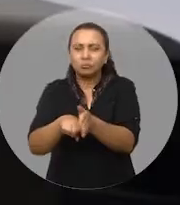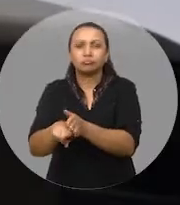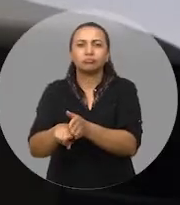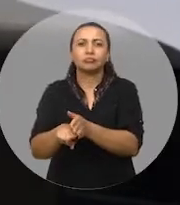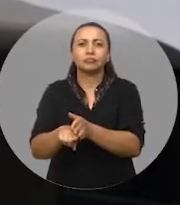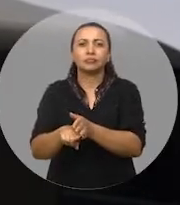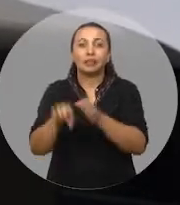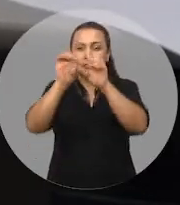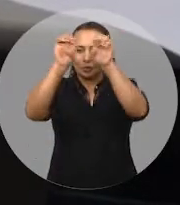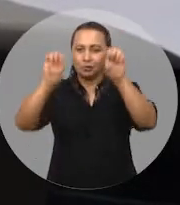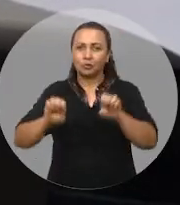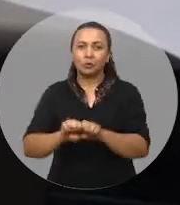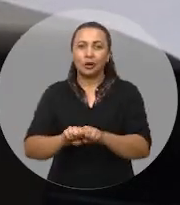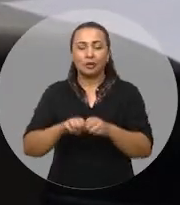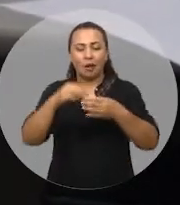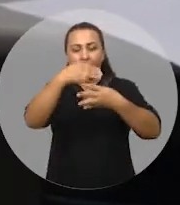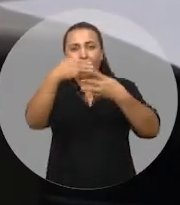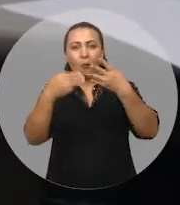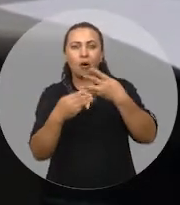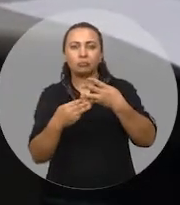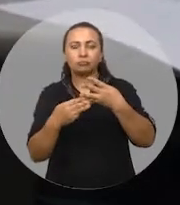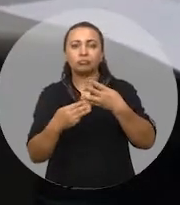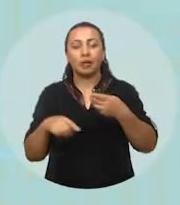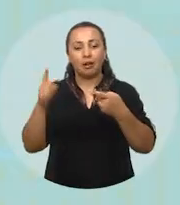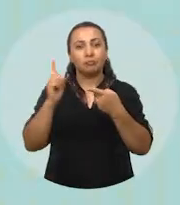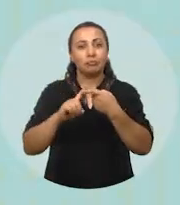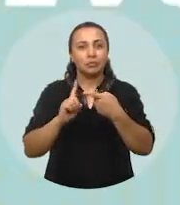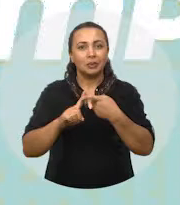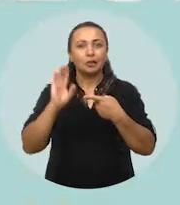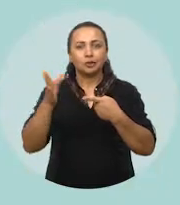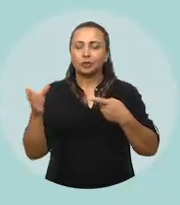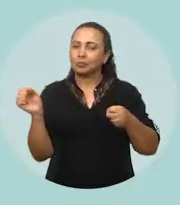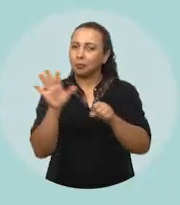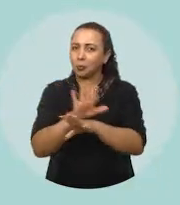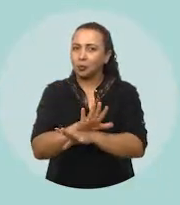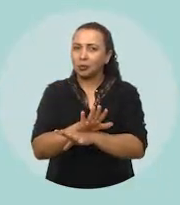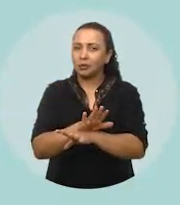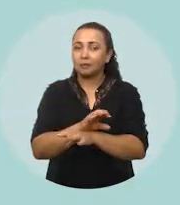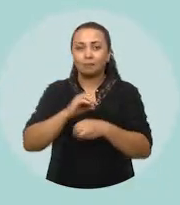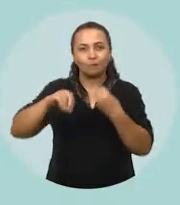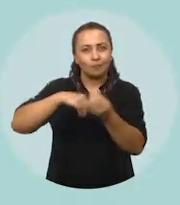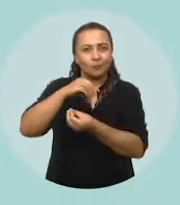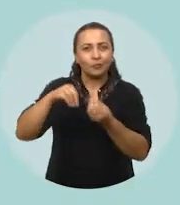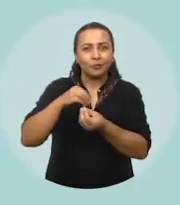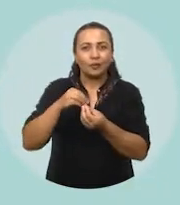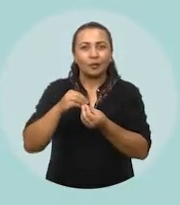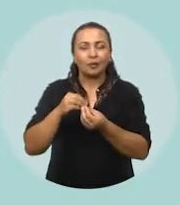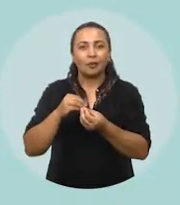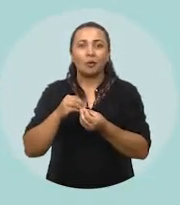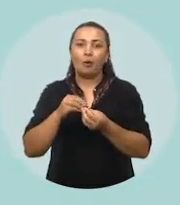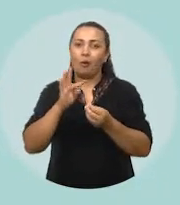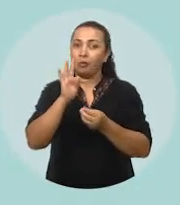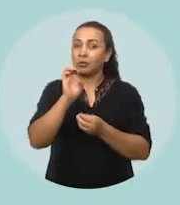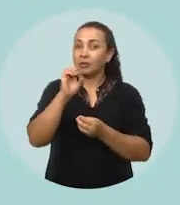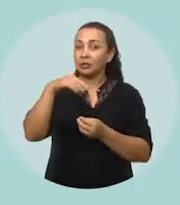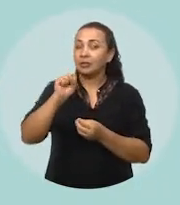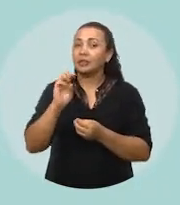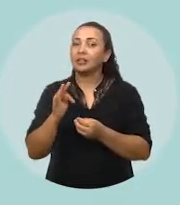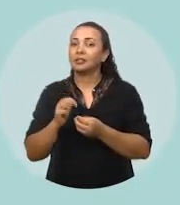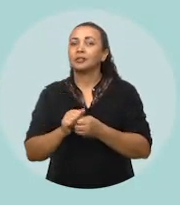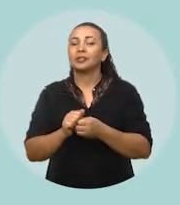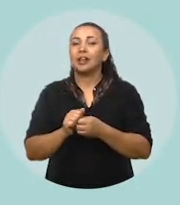A pesquisa está estruturada em 4 etapas. A primeira, que já está concluída, que envolveu o teste